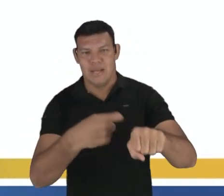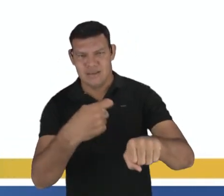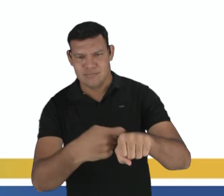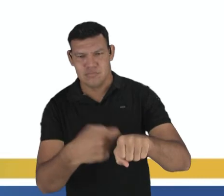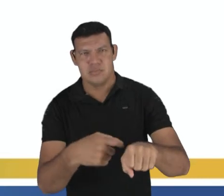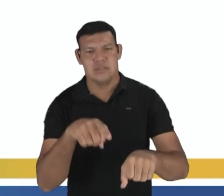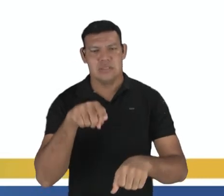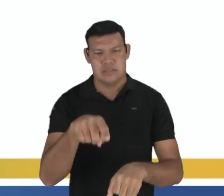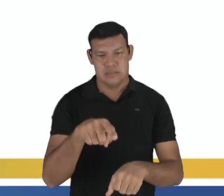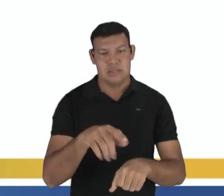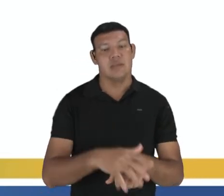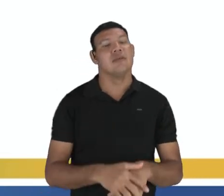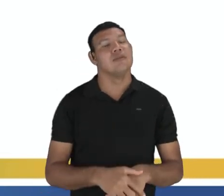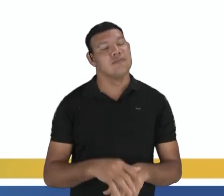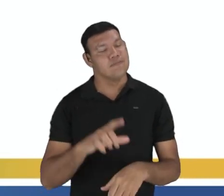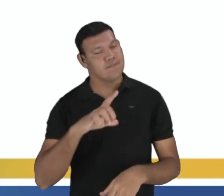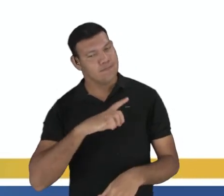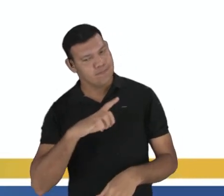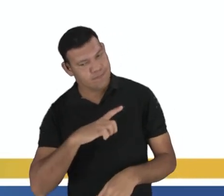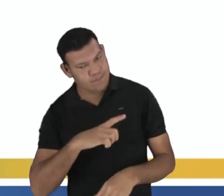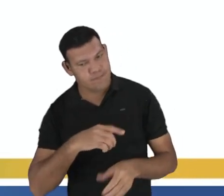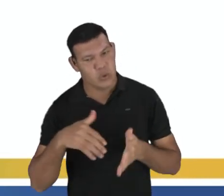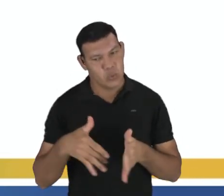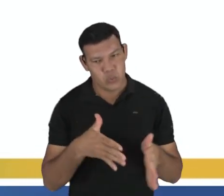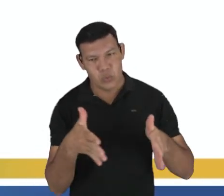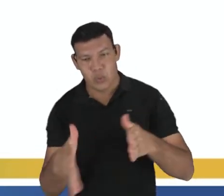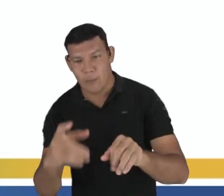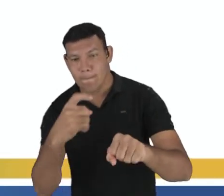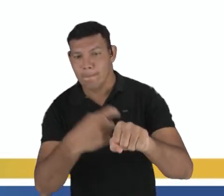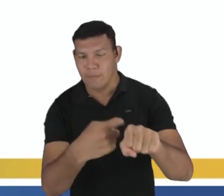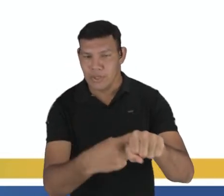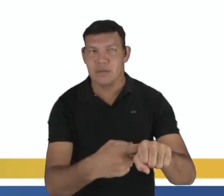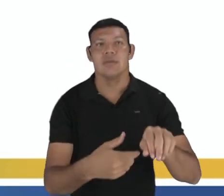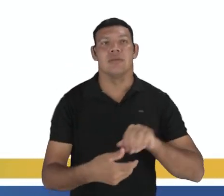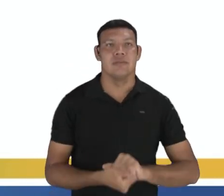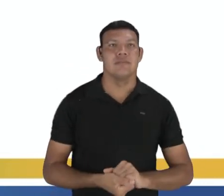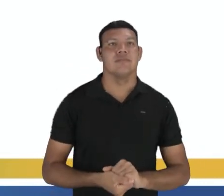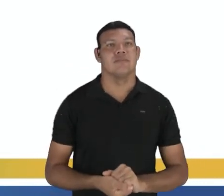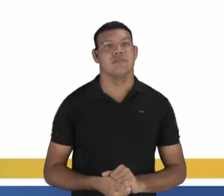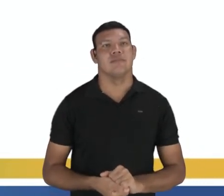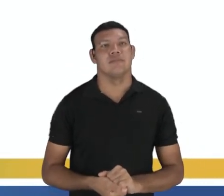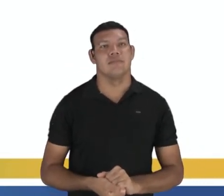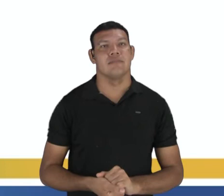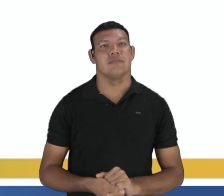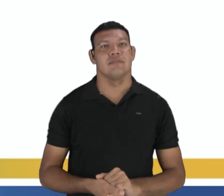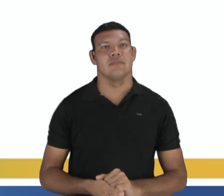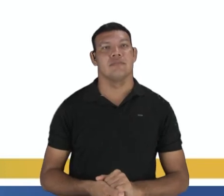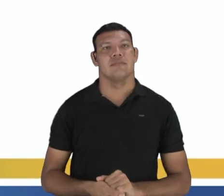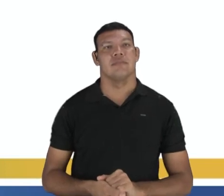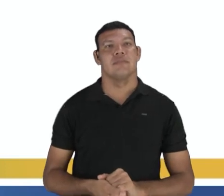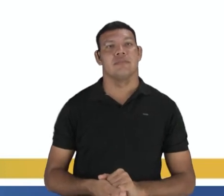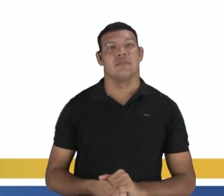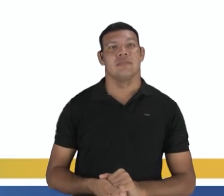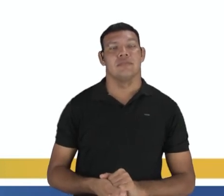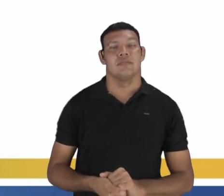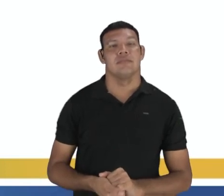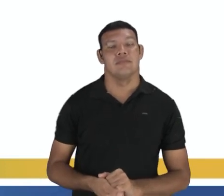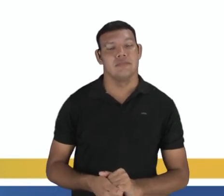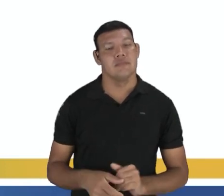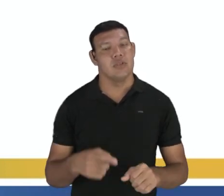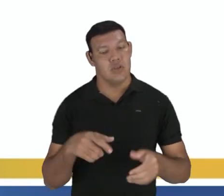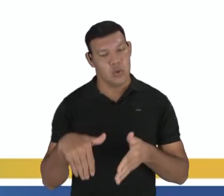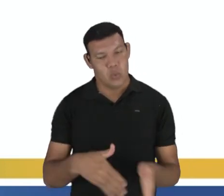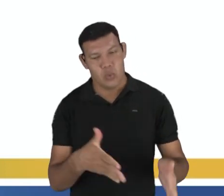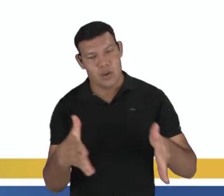tinha uma pedra. Tinha uma pedra no meio do caminho. Tinha uma pedra no meio do caminho, tinha